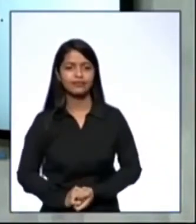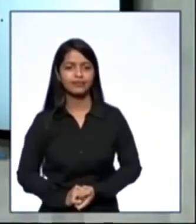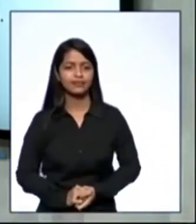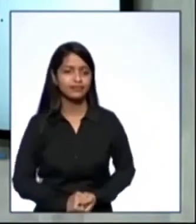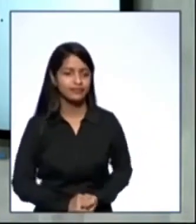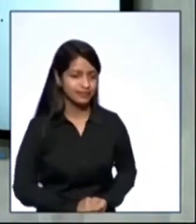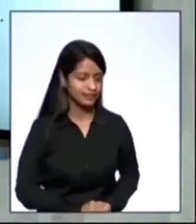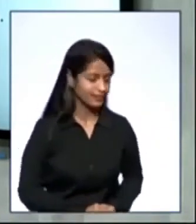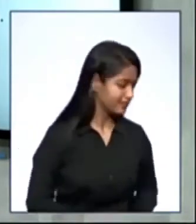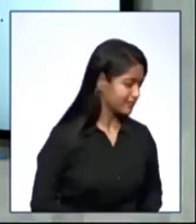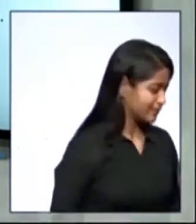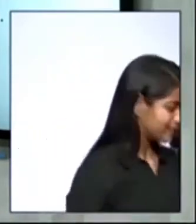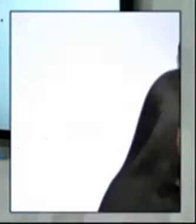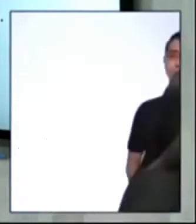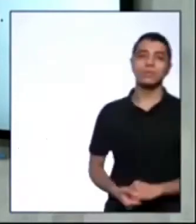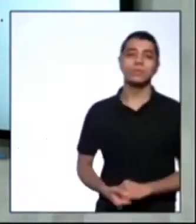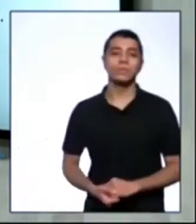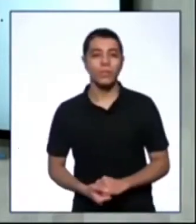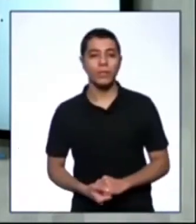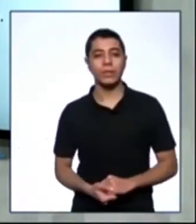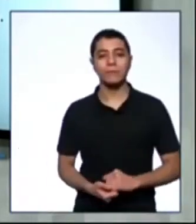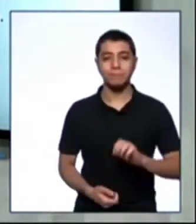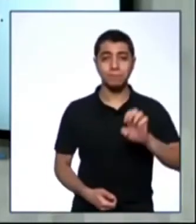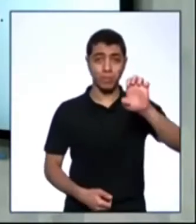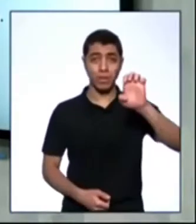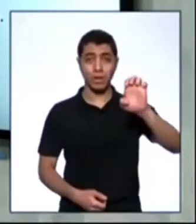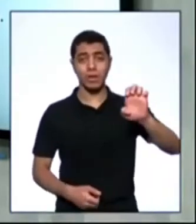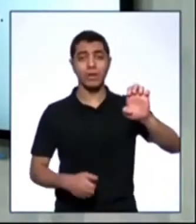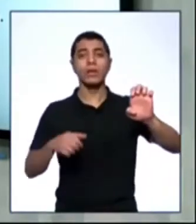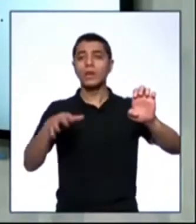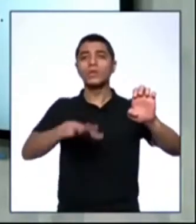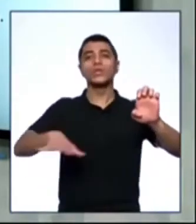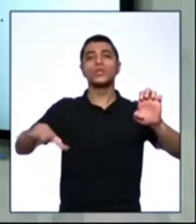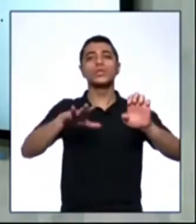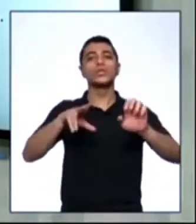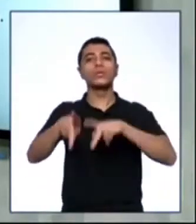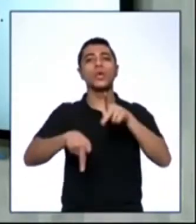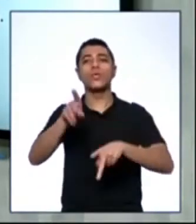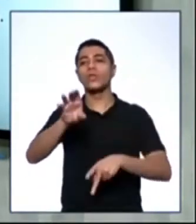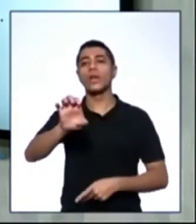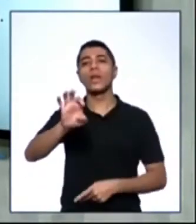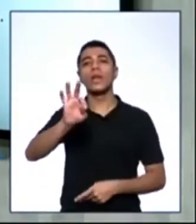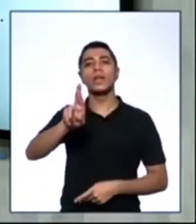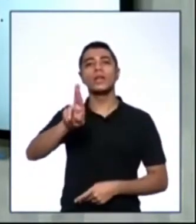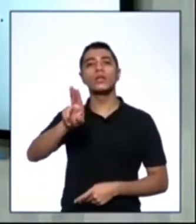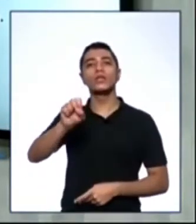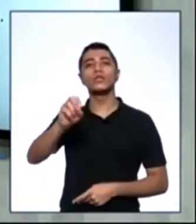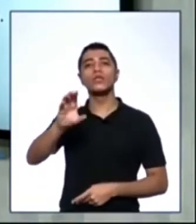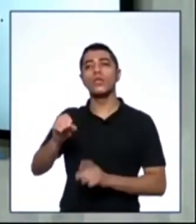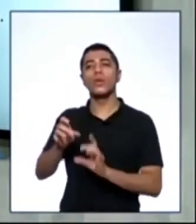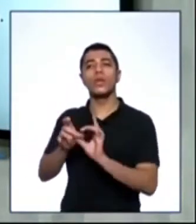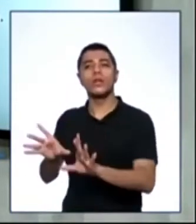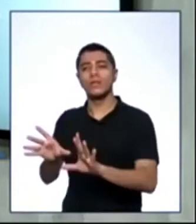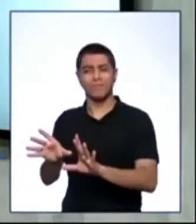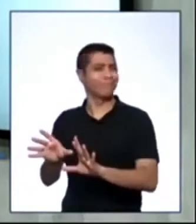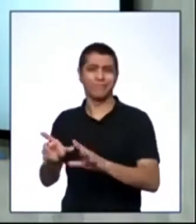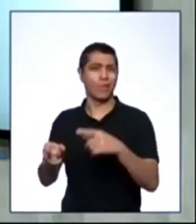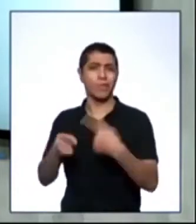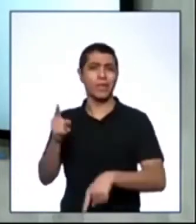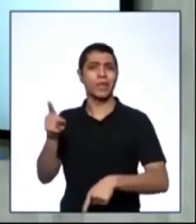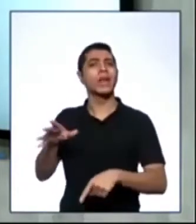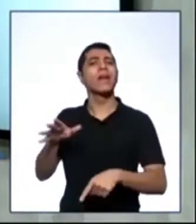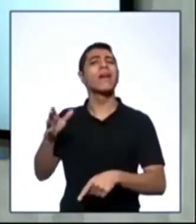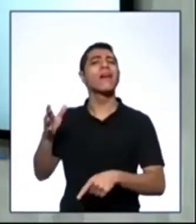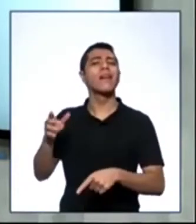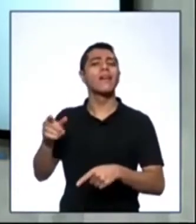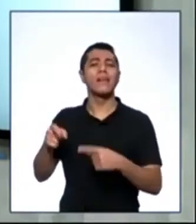E libertação do domínio etrusco. Gente, o domínio etrusco ocorre no comecinho da monarquia, não tem a ver com isso. Alternativa correta, alternativa C. Dá uma olhada nessa que louca,